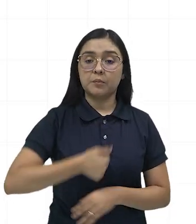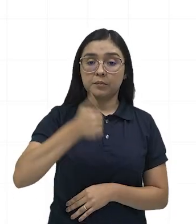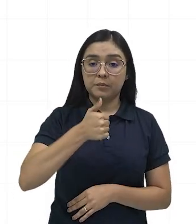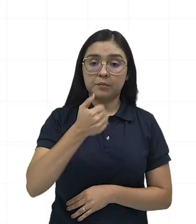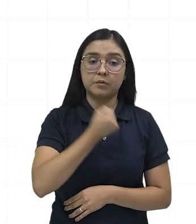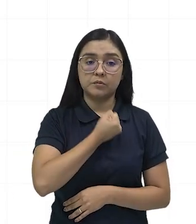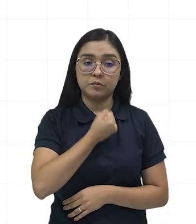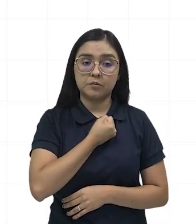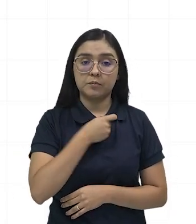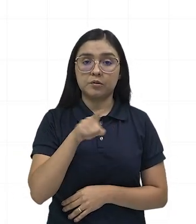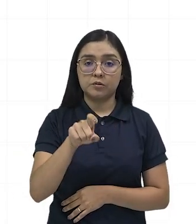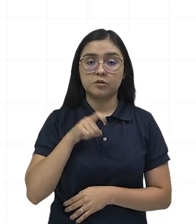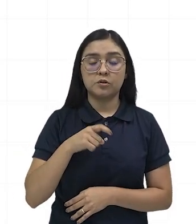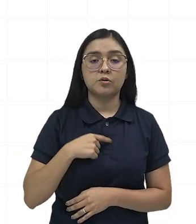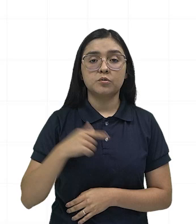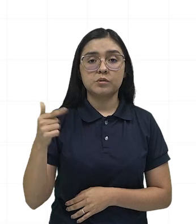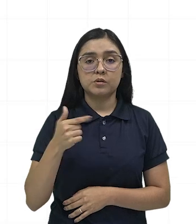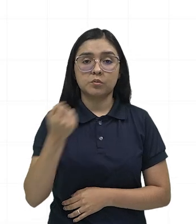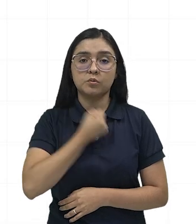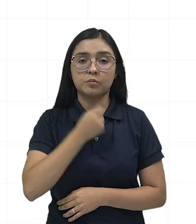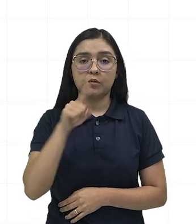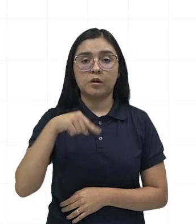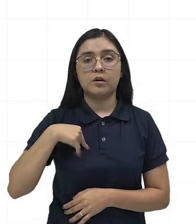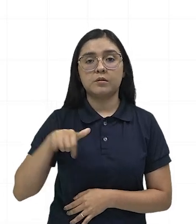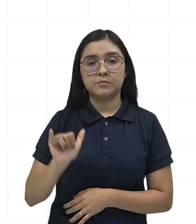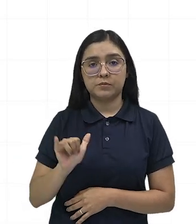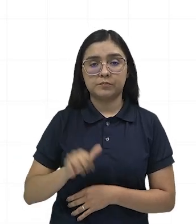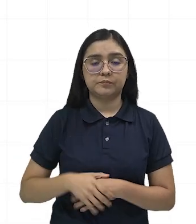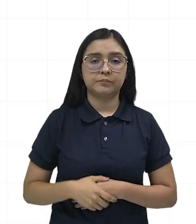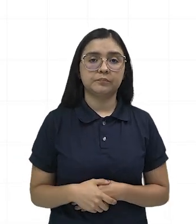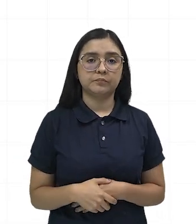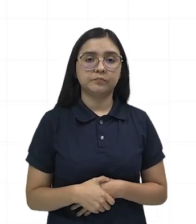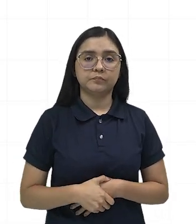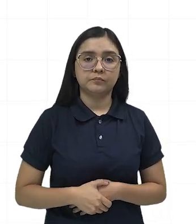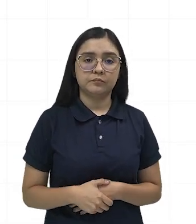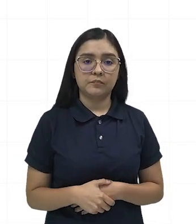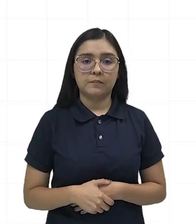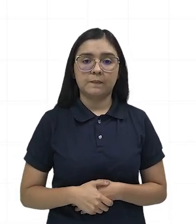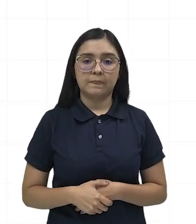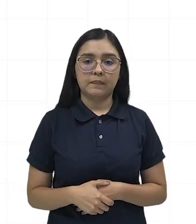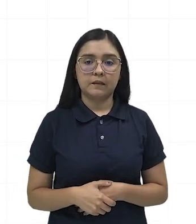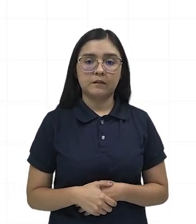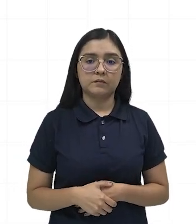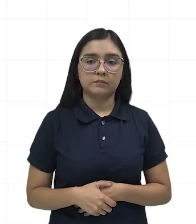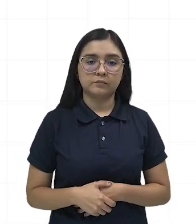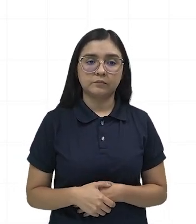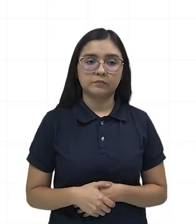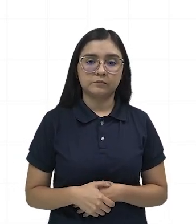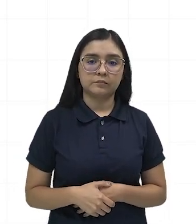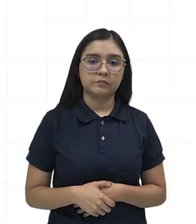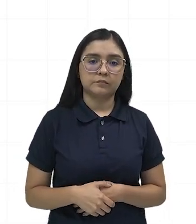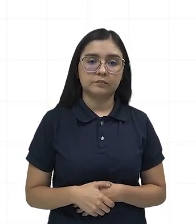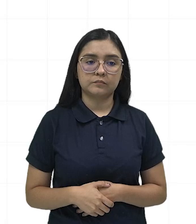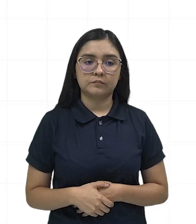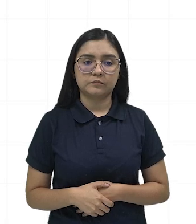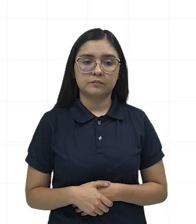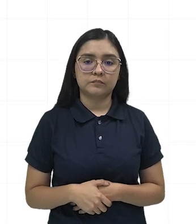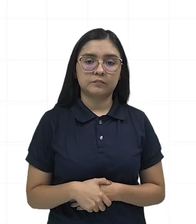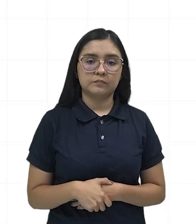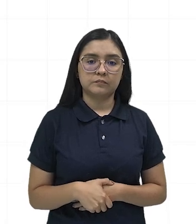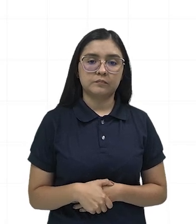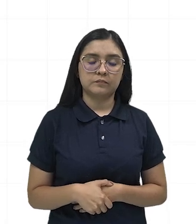ser x e o segundo número vai ser y. Olha, a soma de 2 números naturais